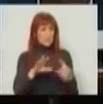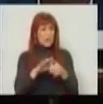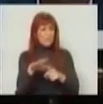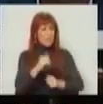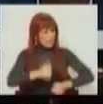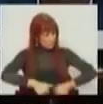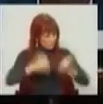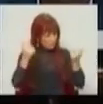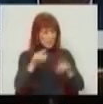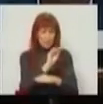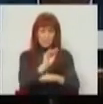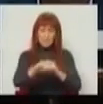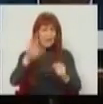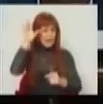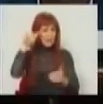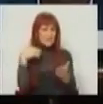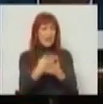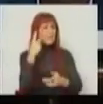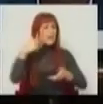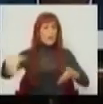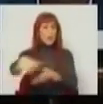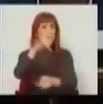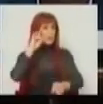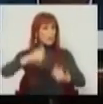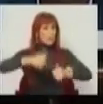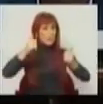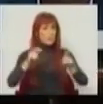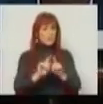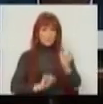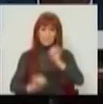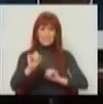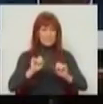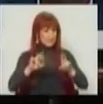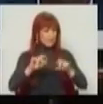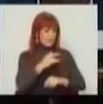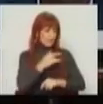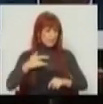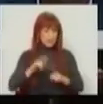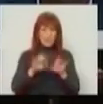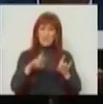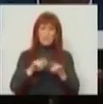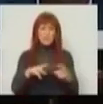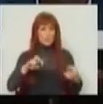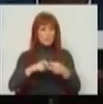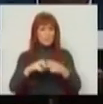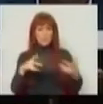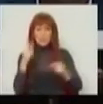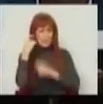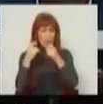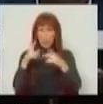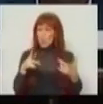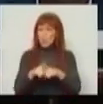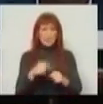forma correta alimentação de animais que vivem nas ruas é fundamental para sua sanidade para evitar a vinculação à procura de comida